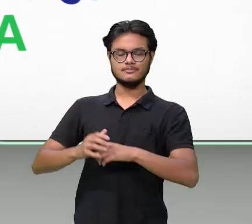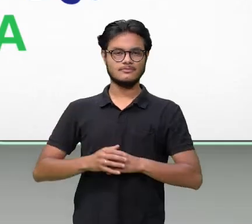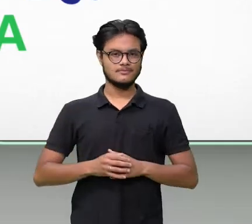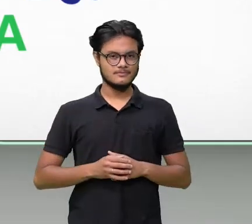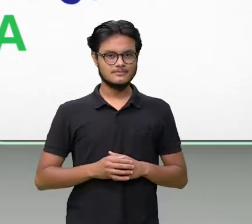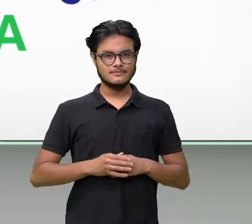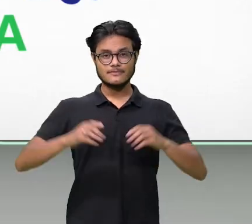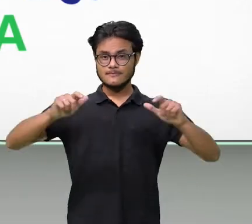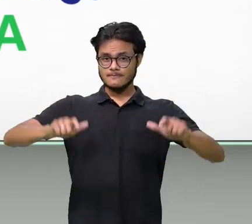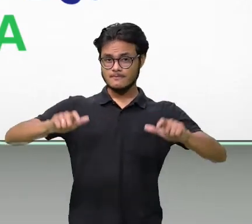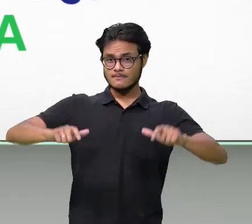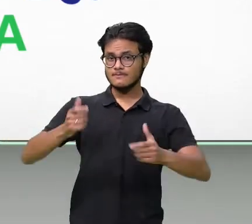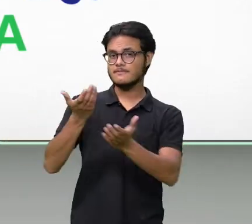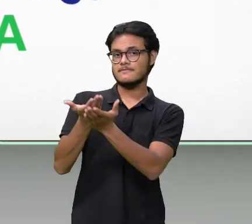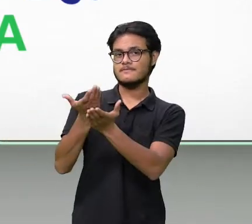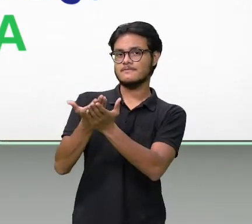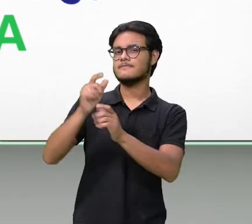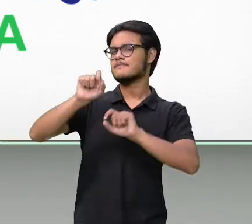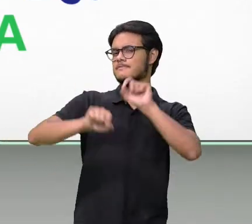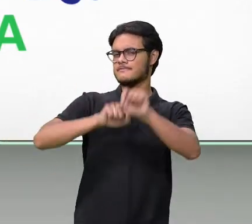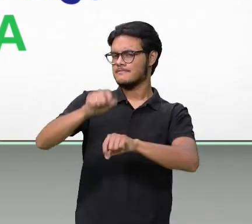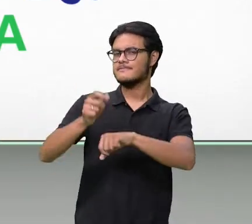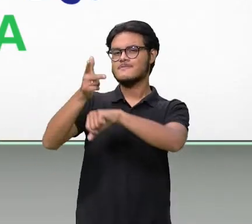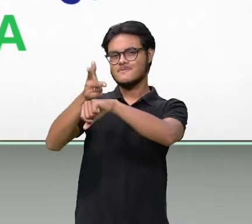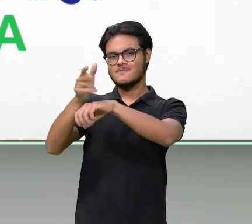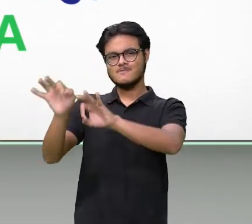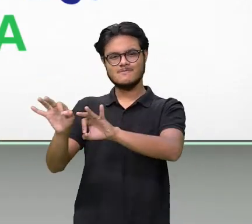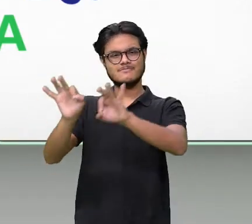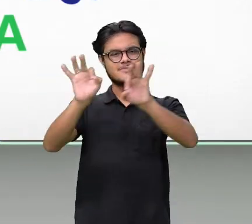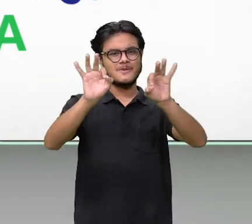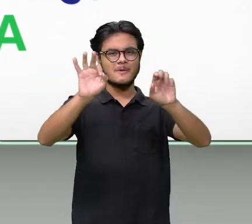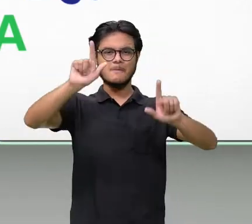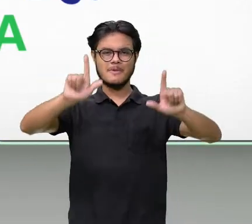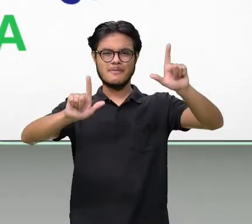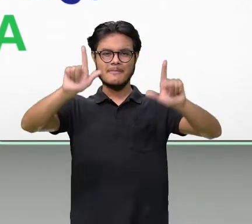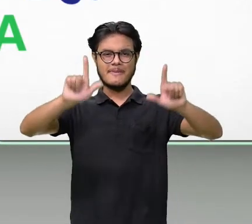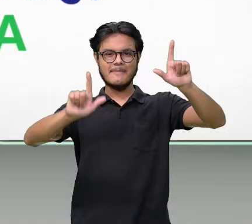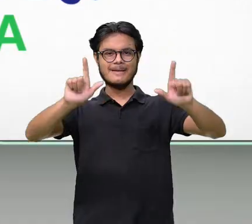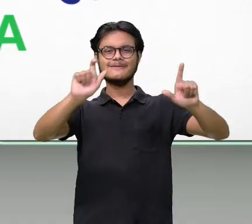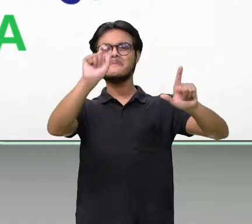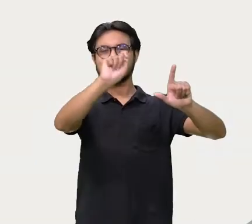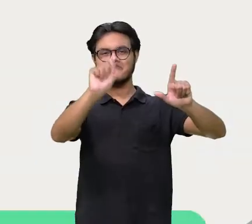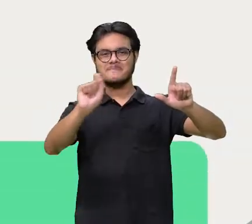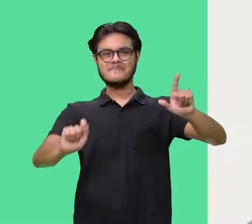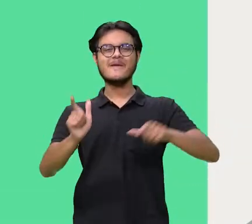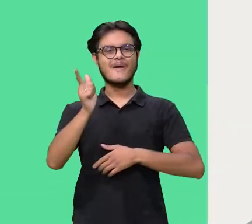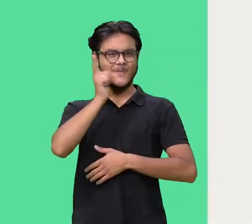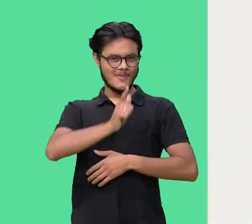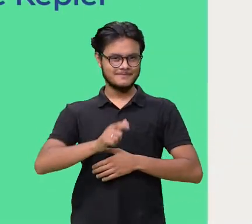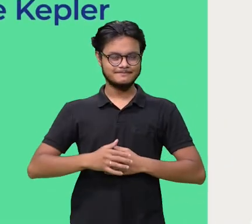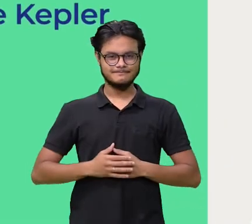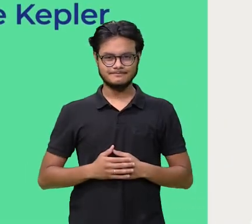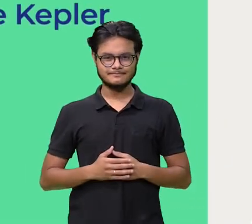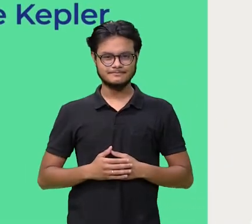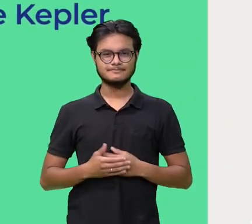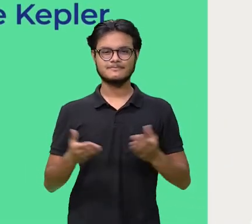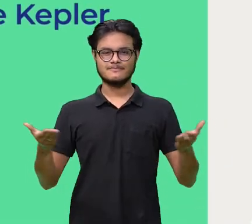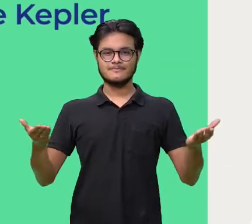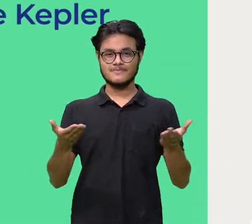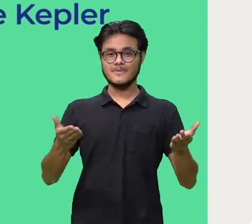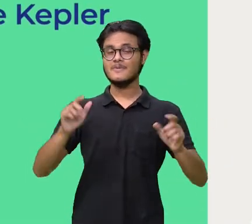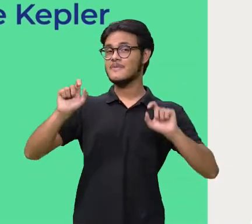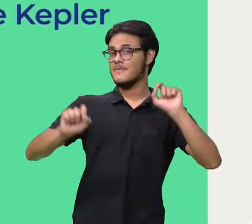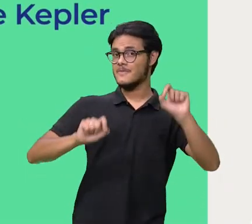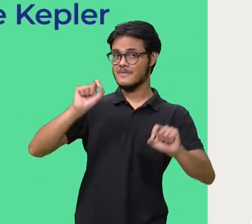O ambiente da aula é um estúdio de televisão e eu usarei uma tela interativa para nossas anotações. Na aula de